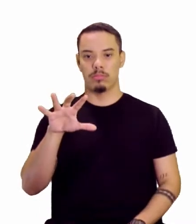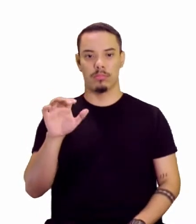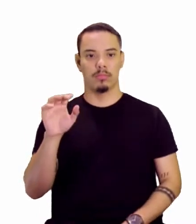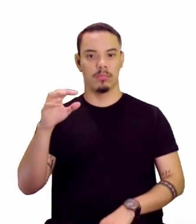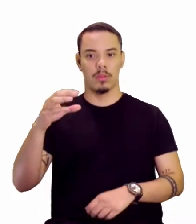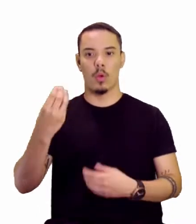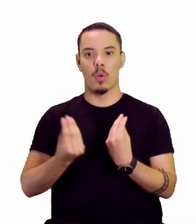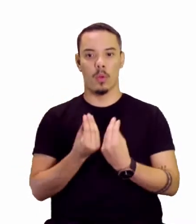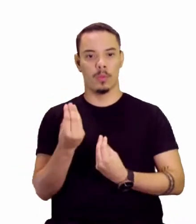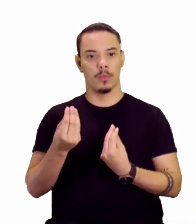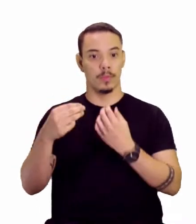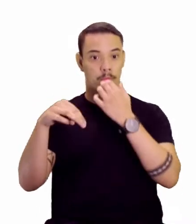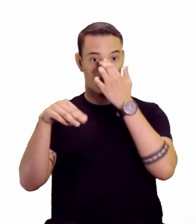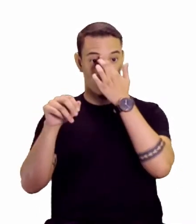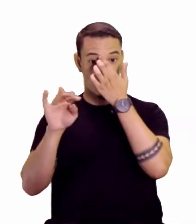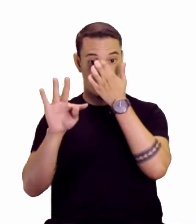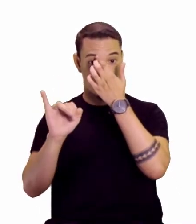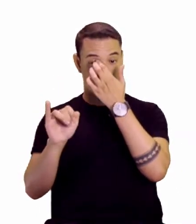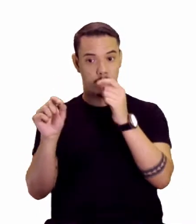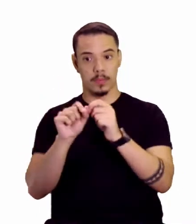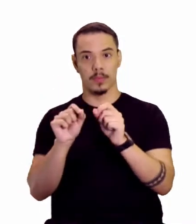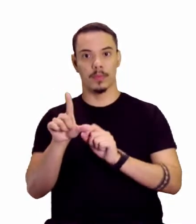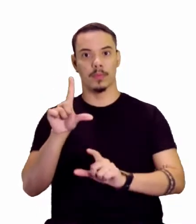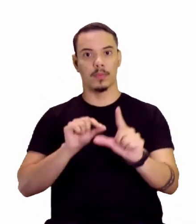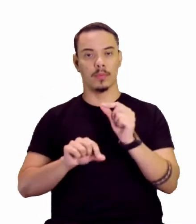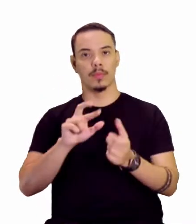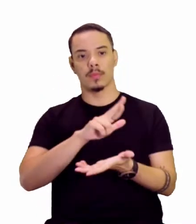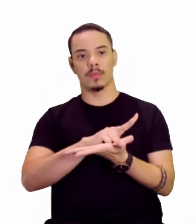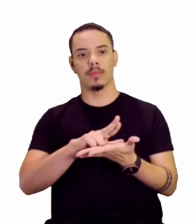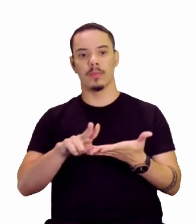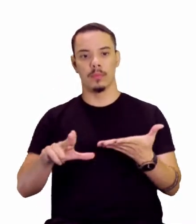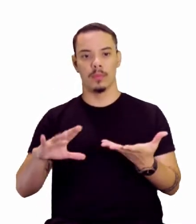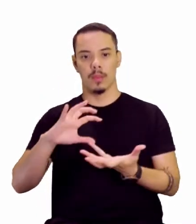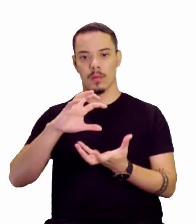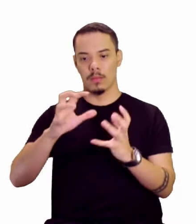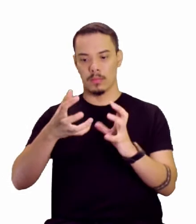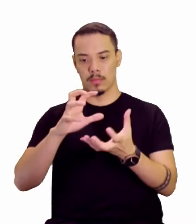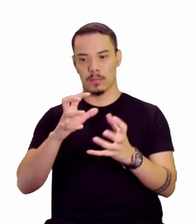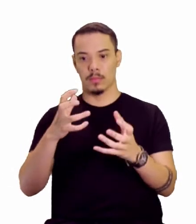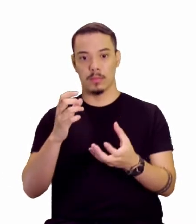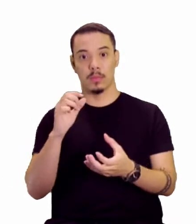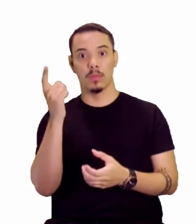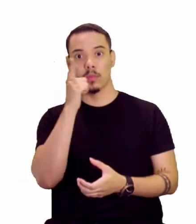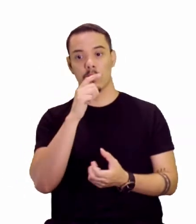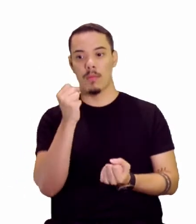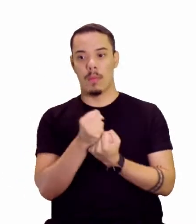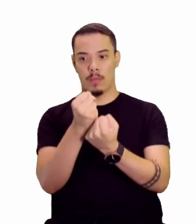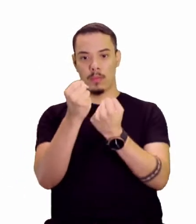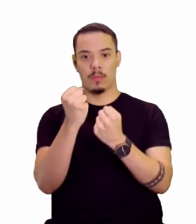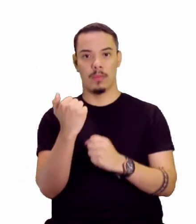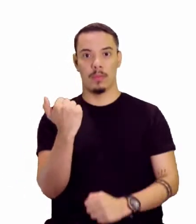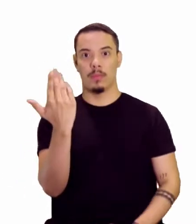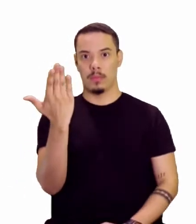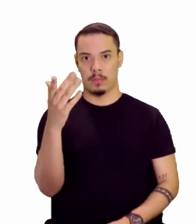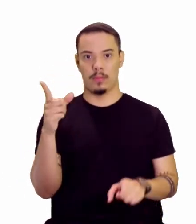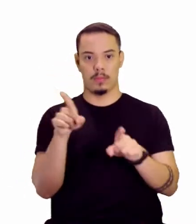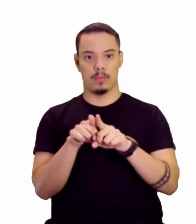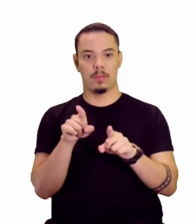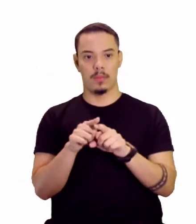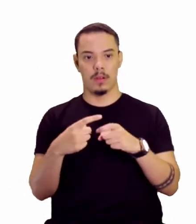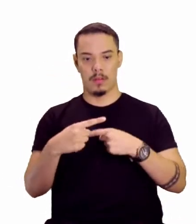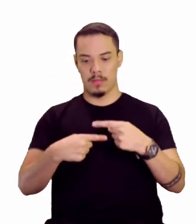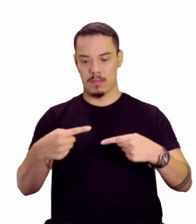multi para fazer múltiplas exposições de uma pequena bola impulsionada para cima por uma